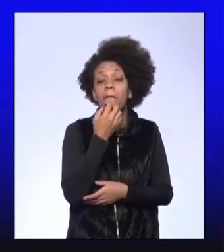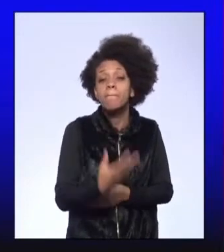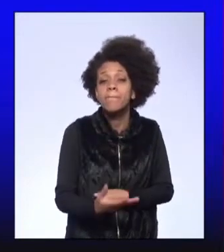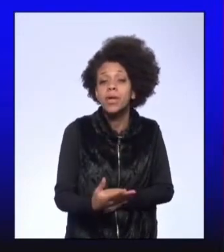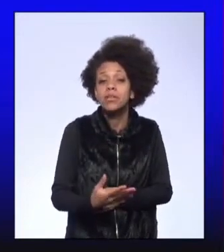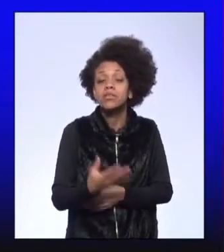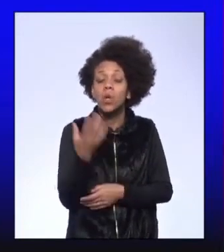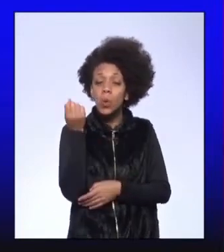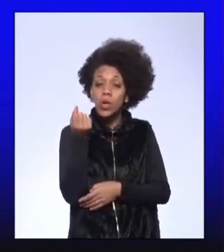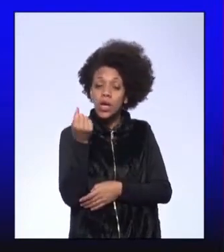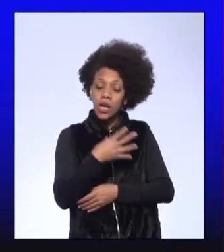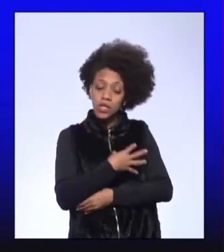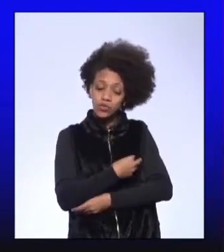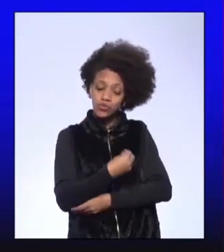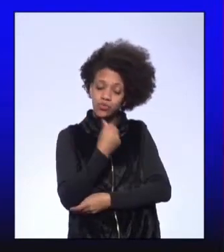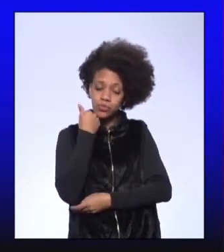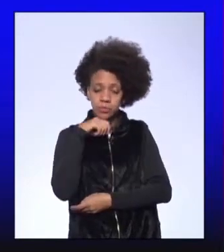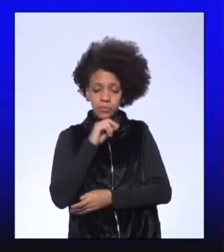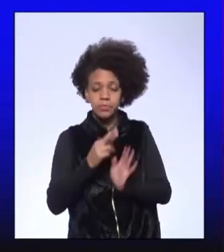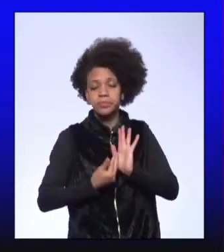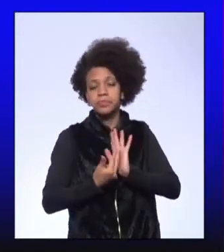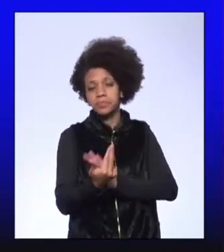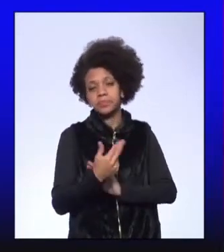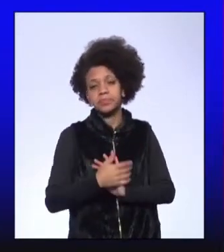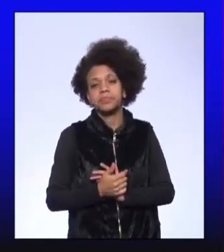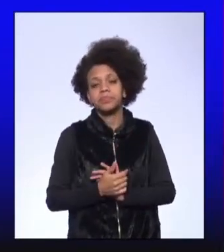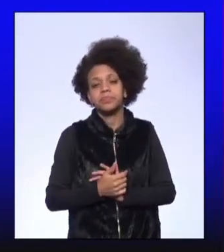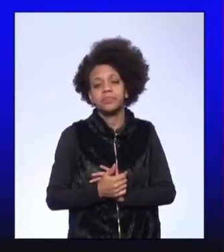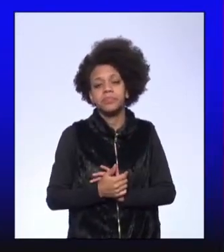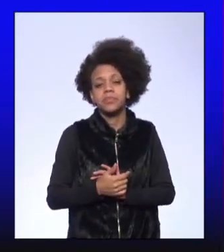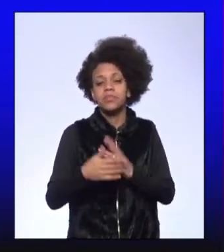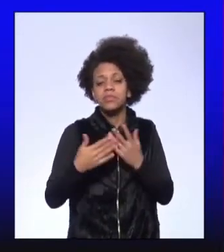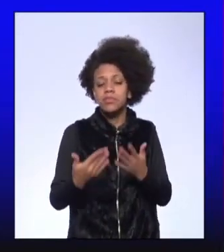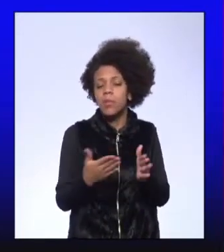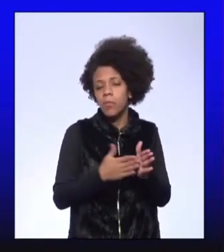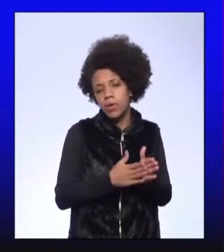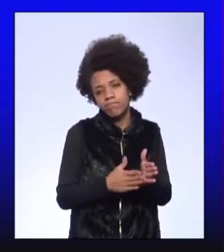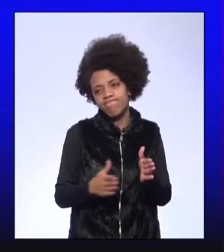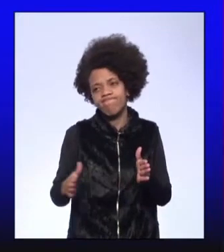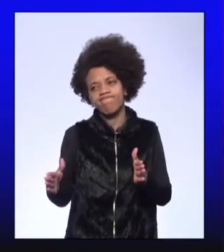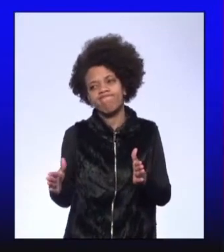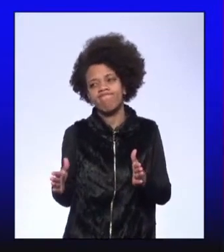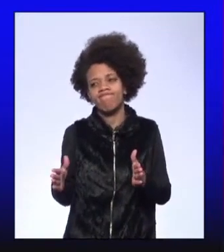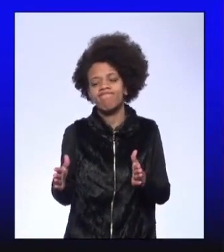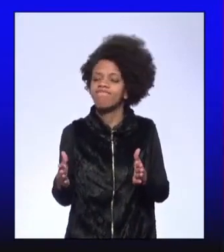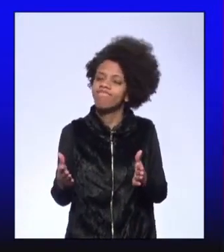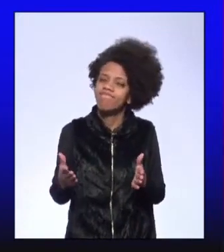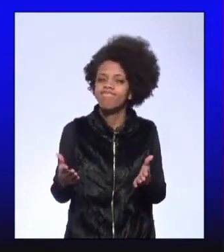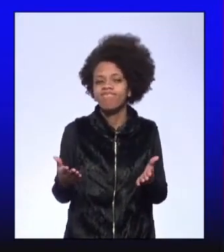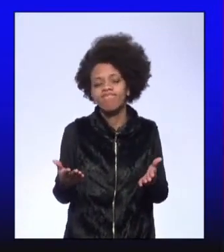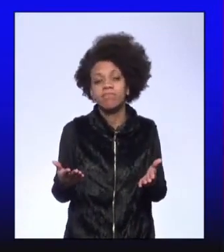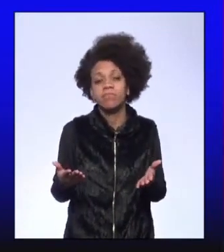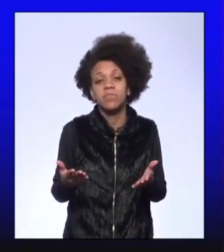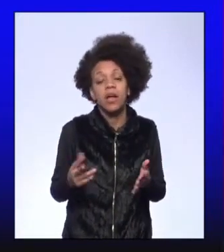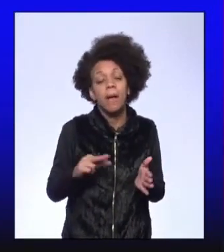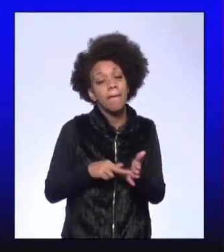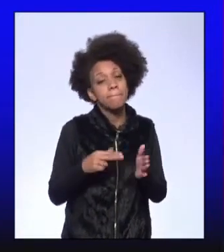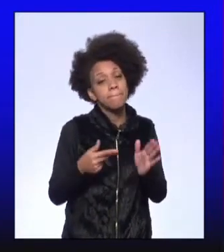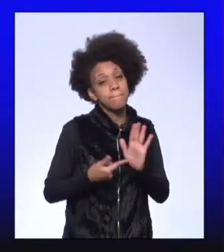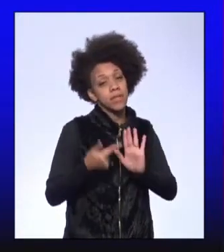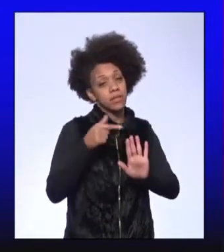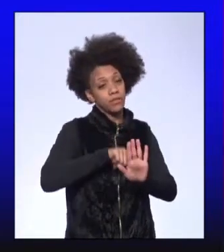leite materno representa. Então, é uma situação, vamos dizer,